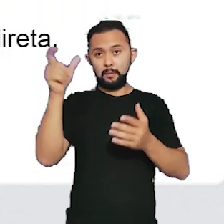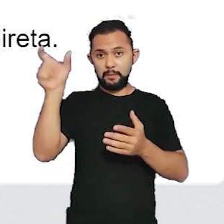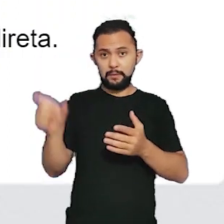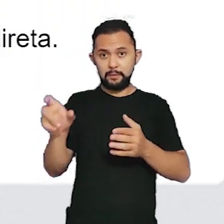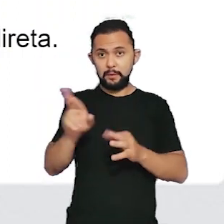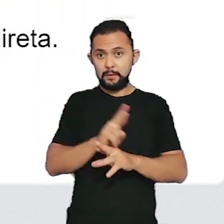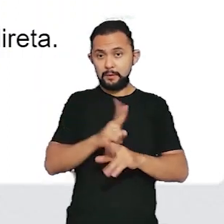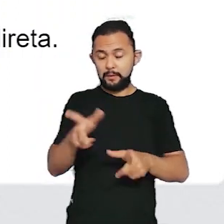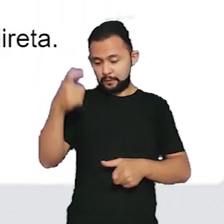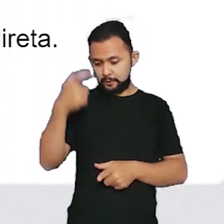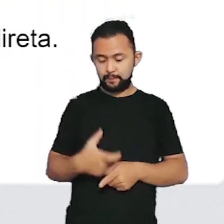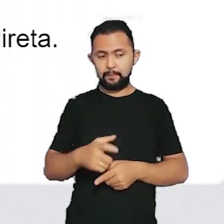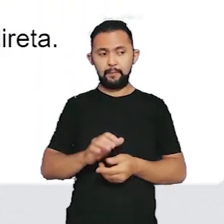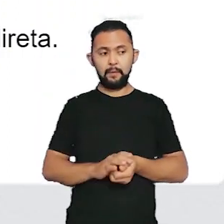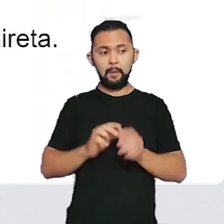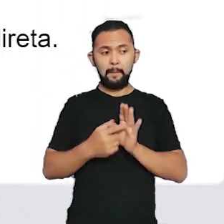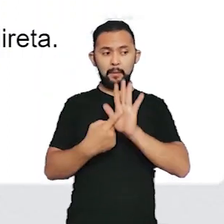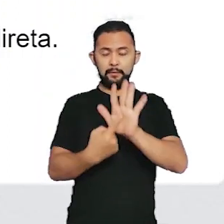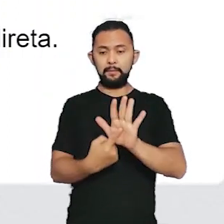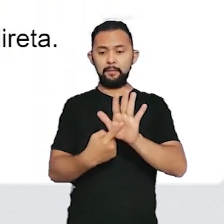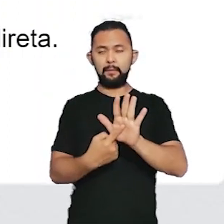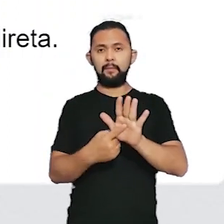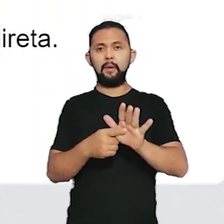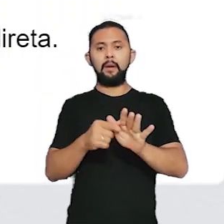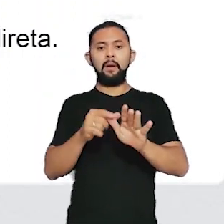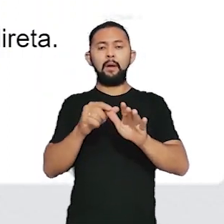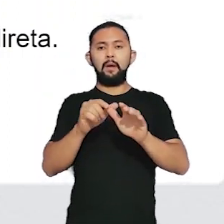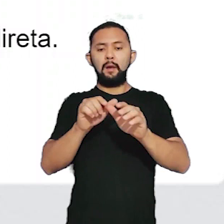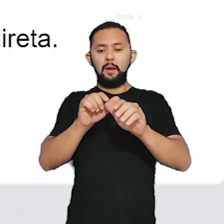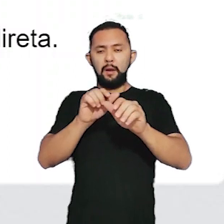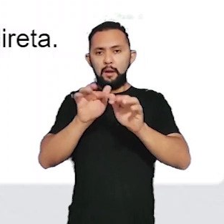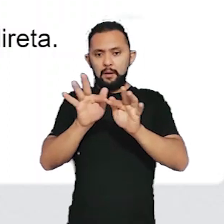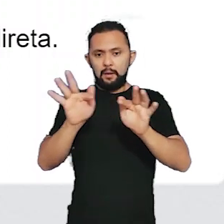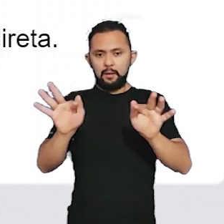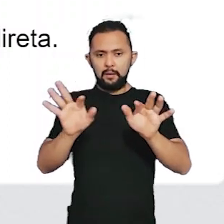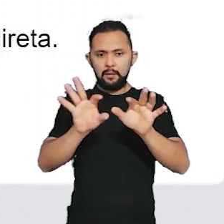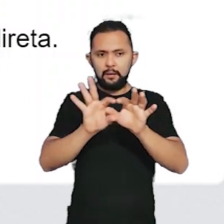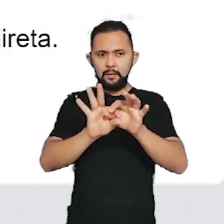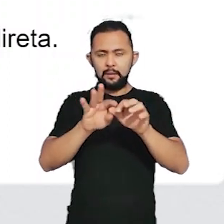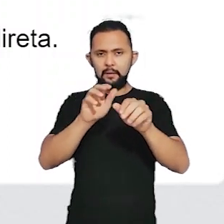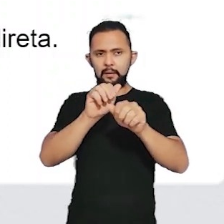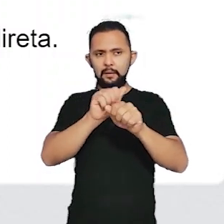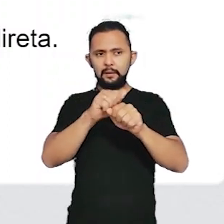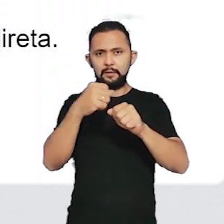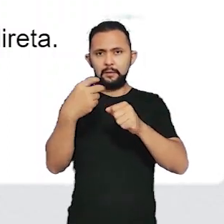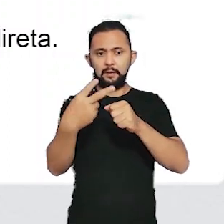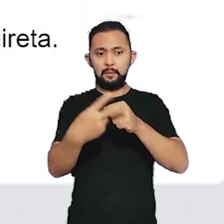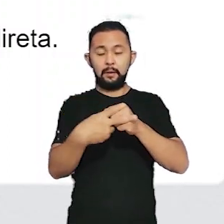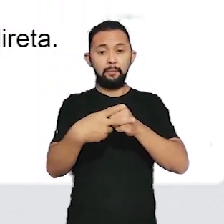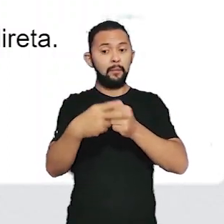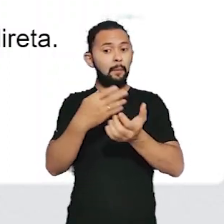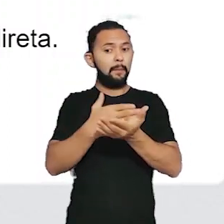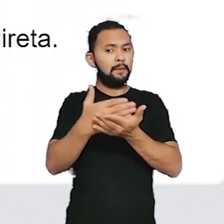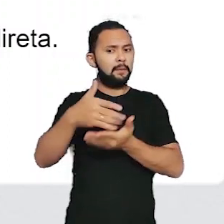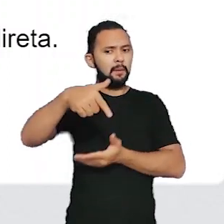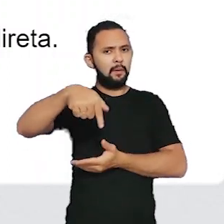oração destacada é uma adverbial temporal. Então, eu observo aqui o conectivo que introduz a oração, é o quando, e eu vi que esse